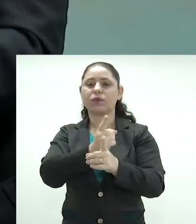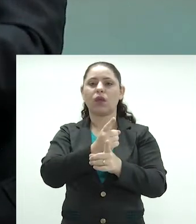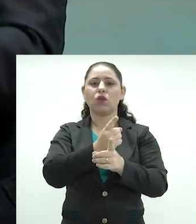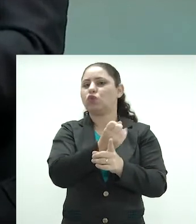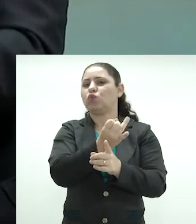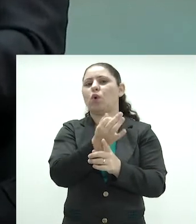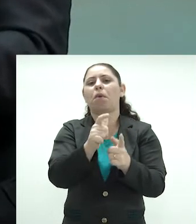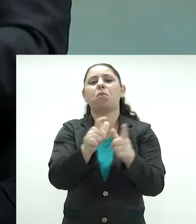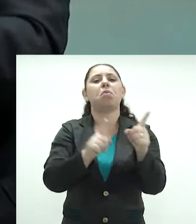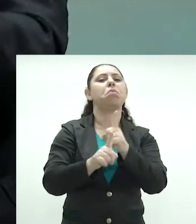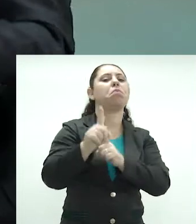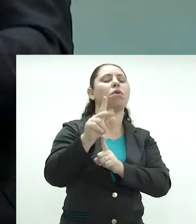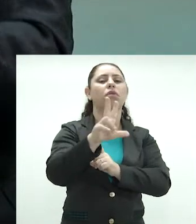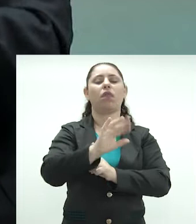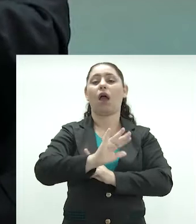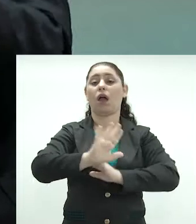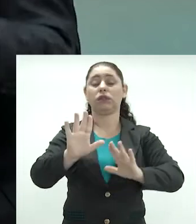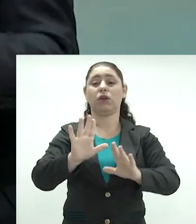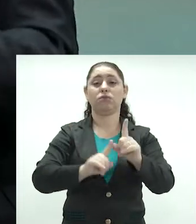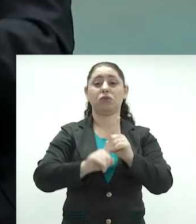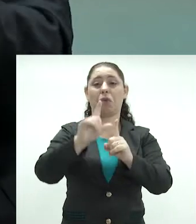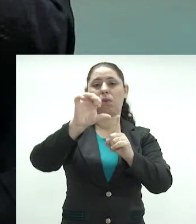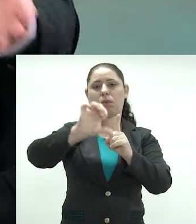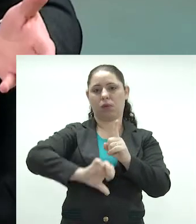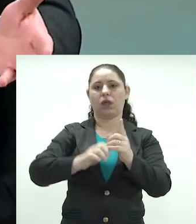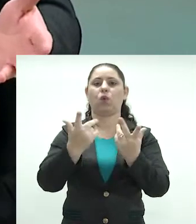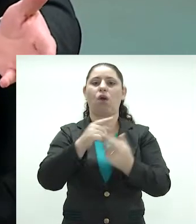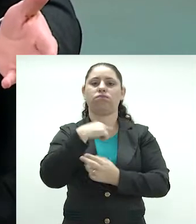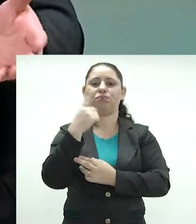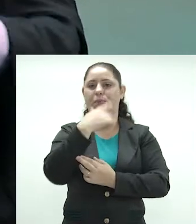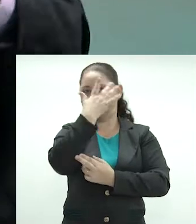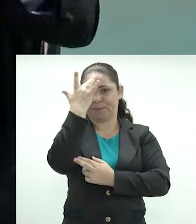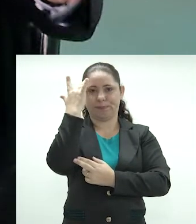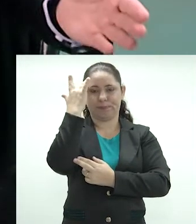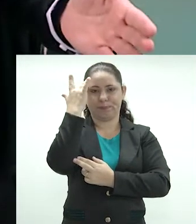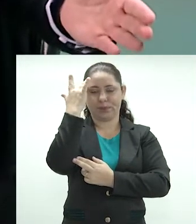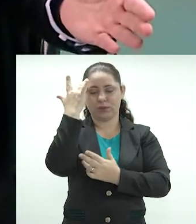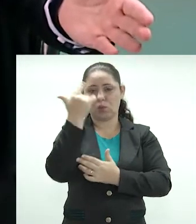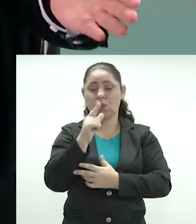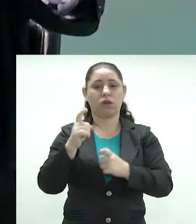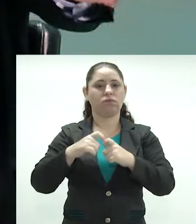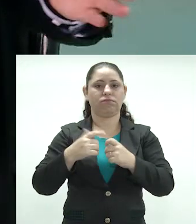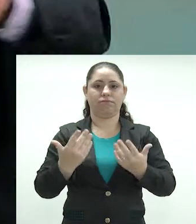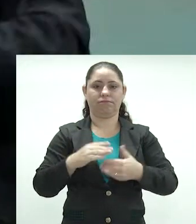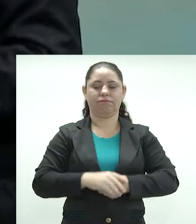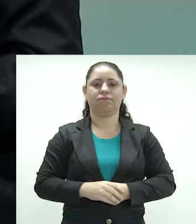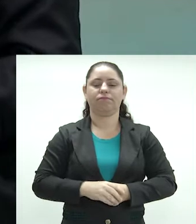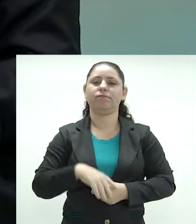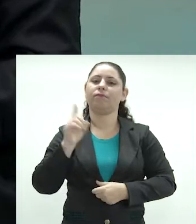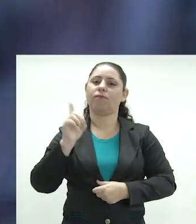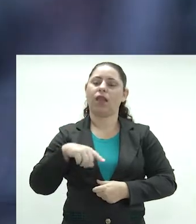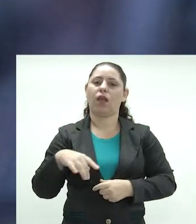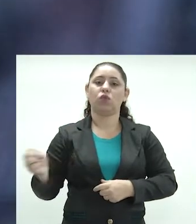solução imediatamente, sem números, sem estatísticas, e que seja uma estatística negativa, como, por exemplo, a morte de pessoas sem atendimento